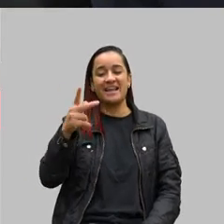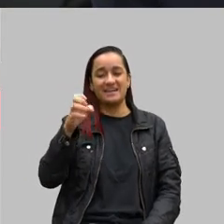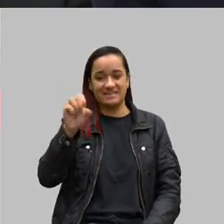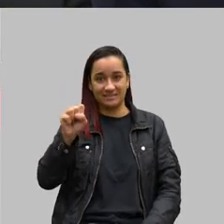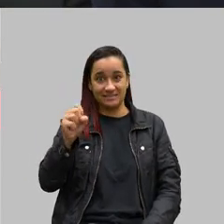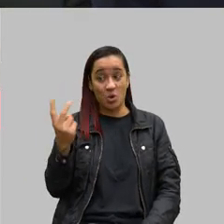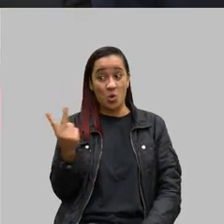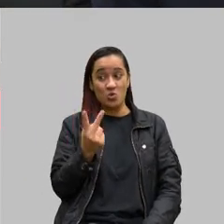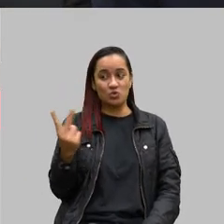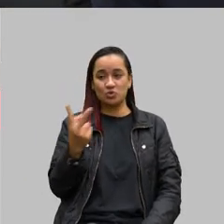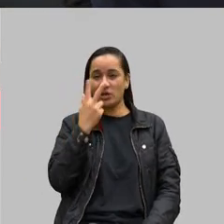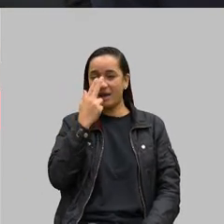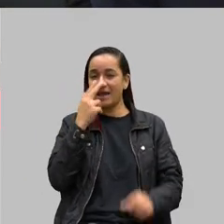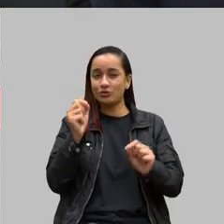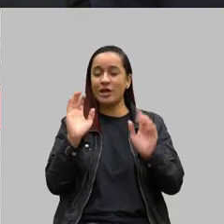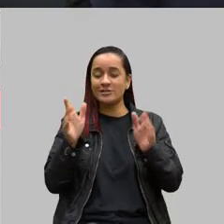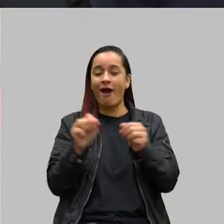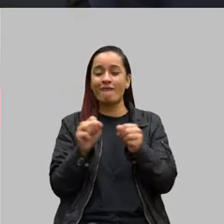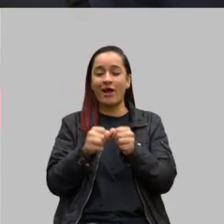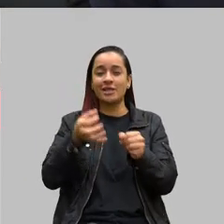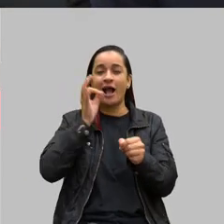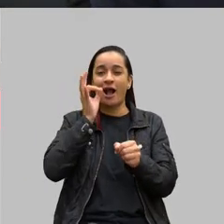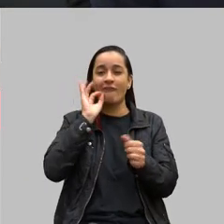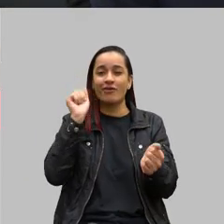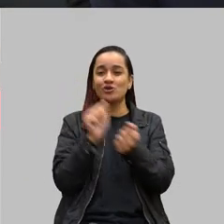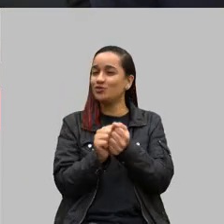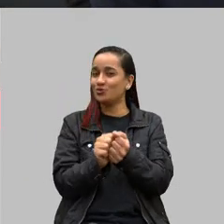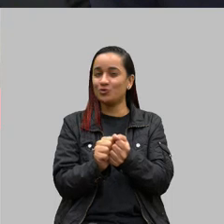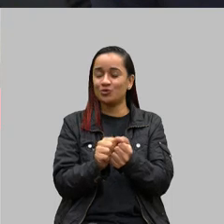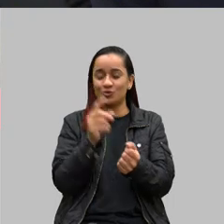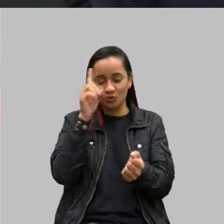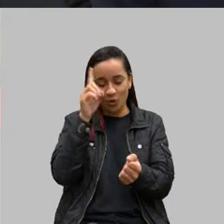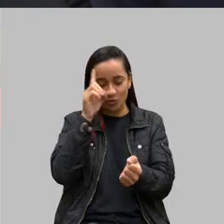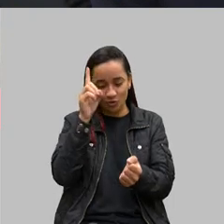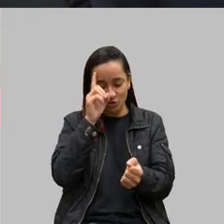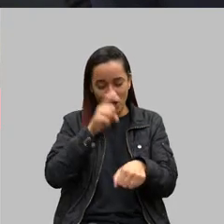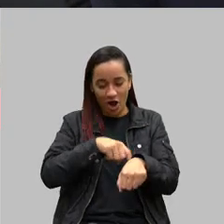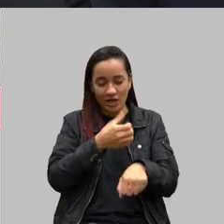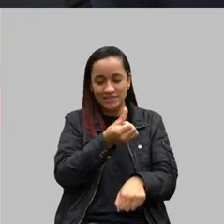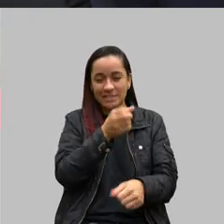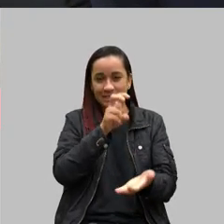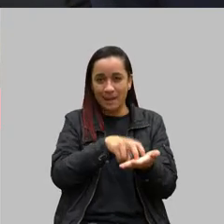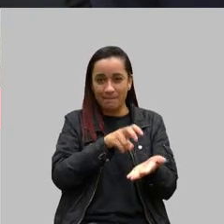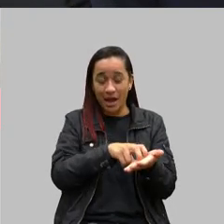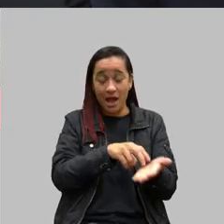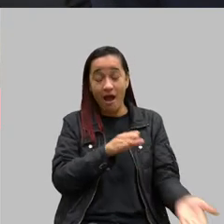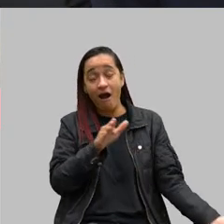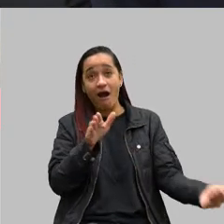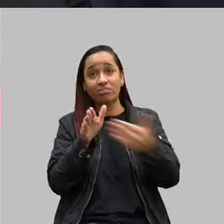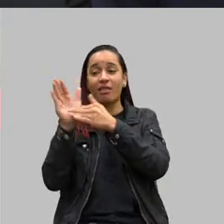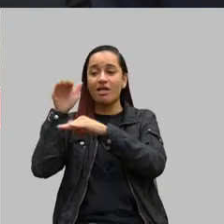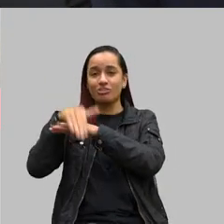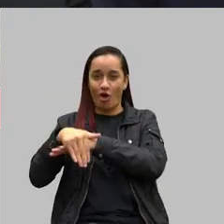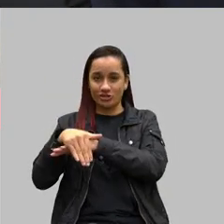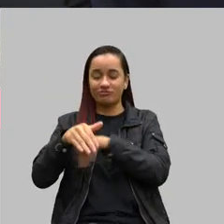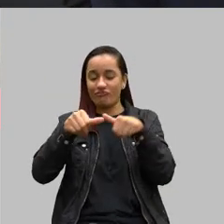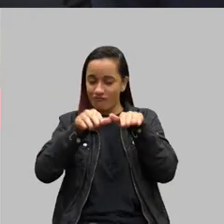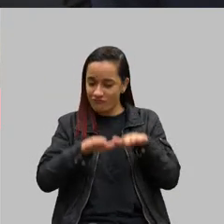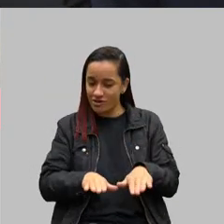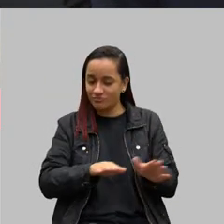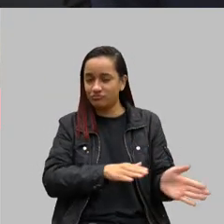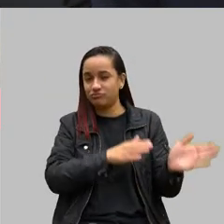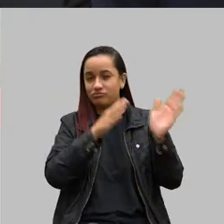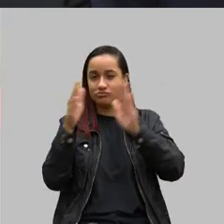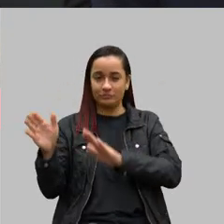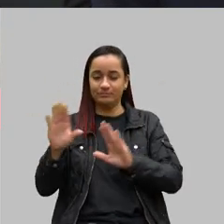dois estão preparando o café da manhã juntos ali às 6 da manhã e tem ficado até tarde da noite O que mostra o comprometimento dela com